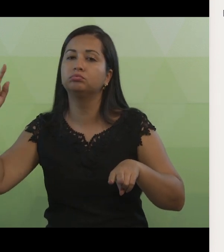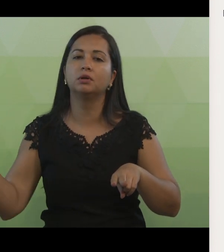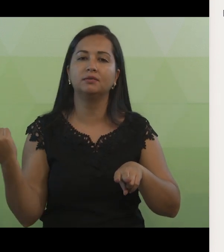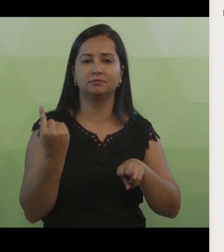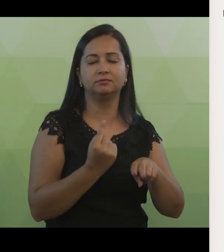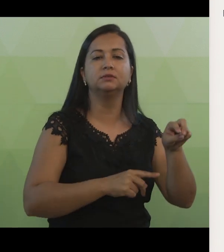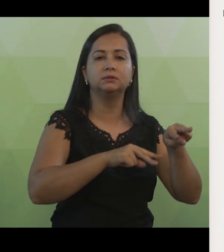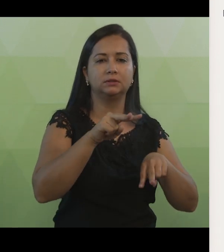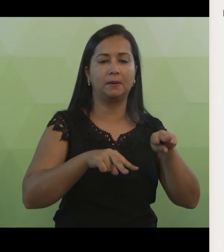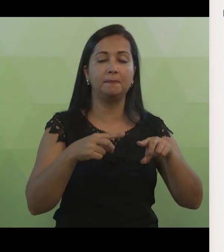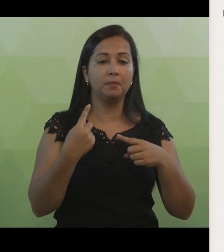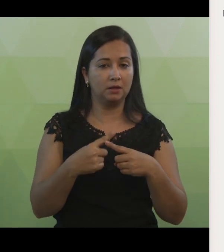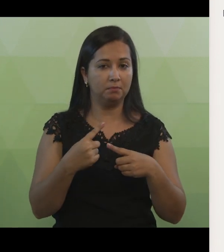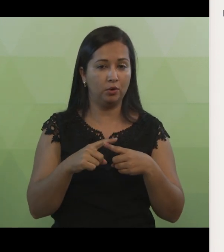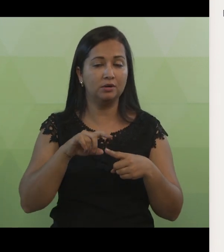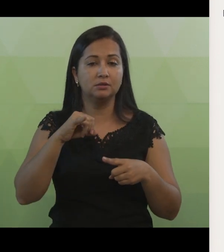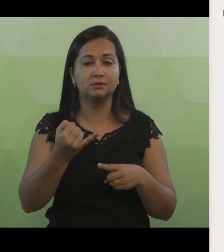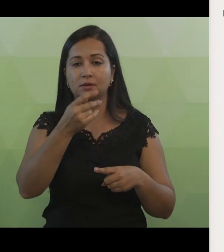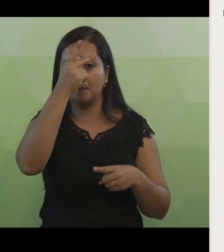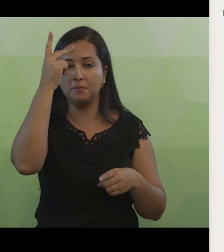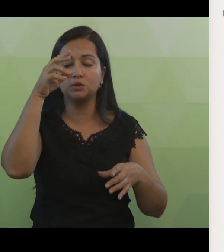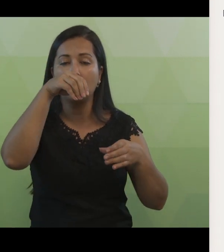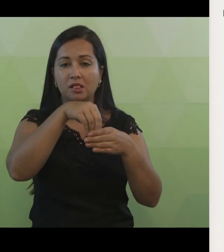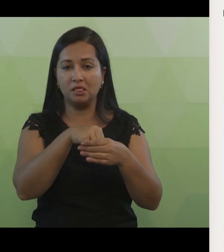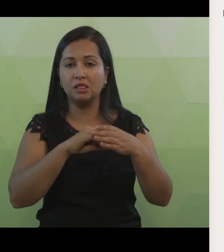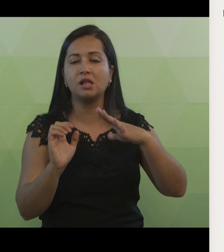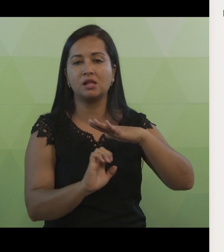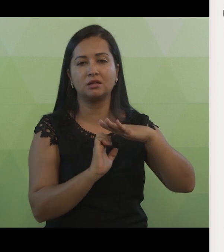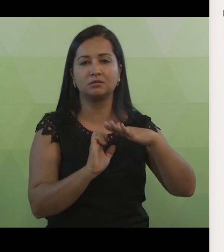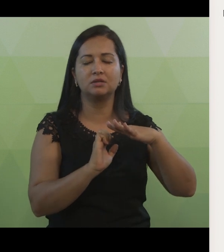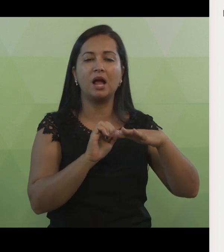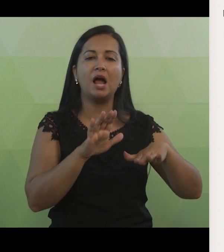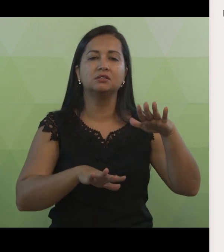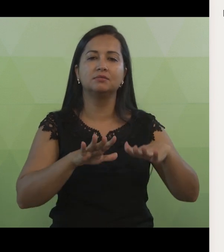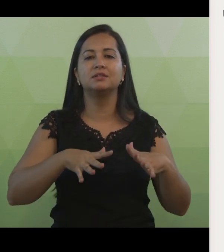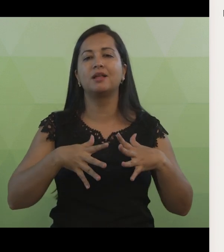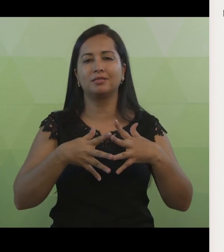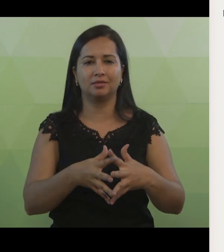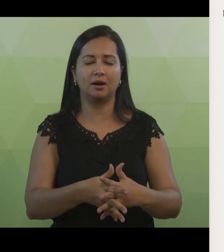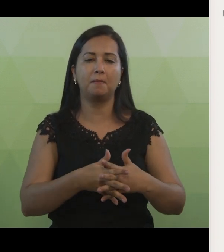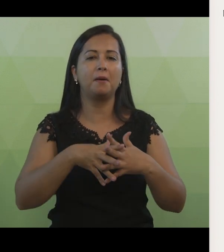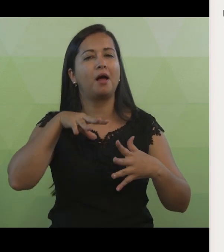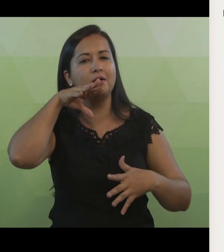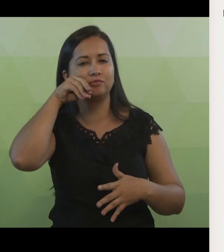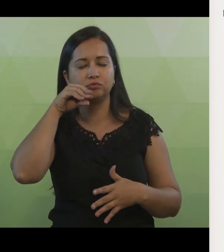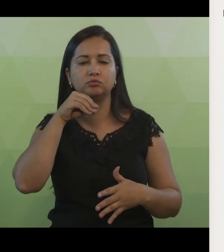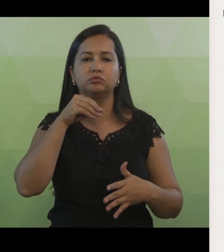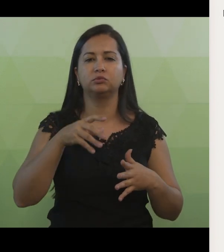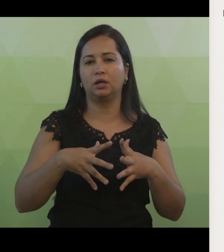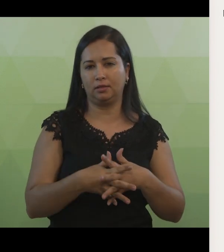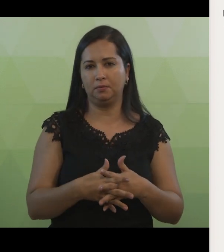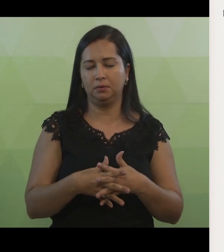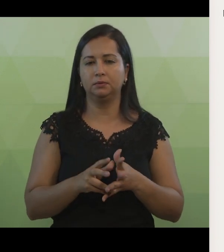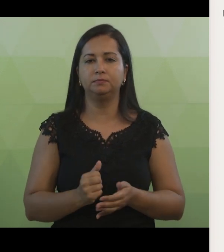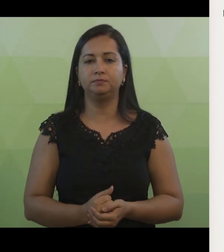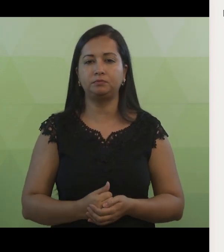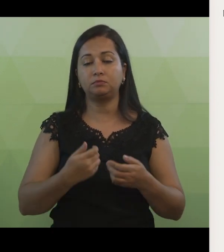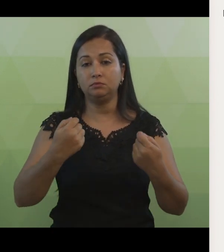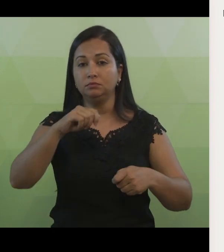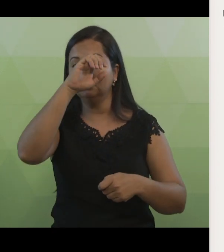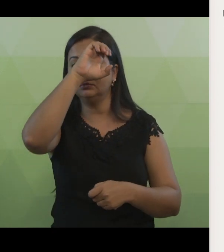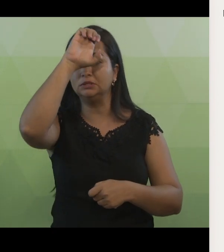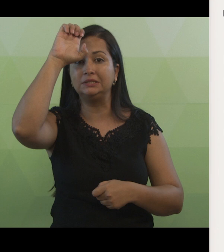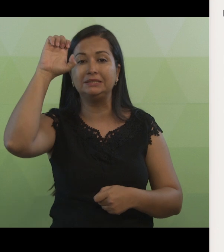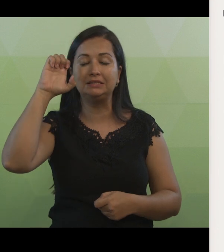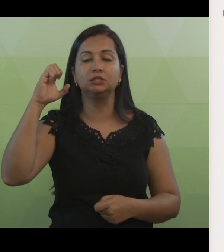processo, para não atrapalhar ou interferir nos processos a serem analisados. A ética profissional é indispensável